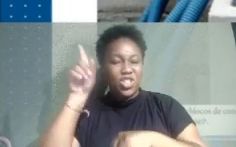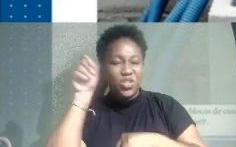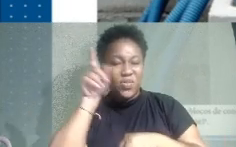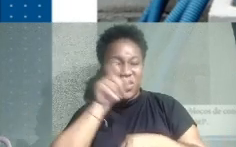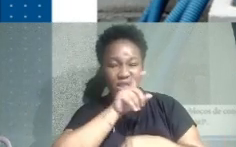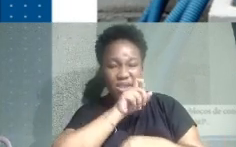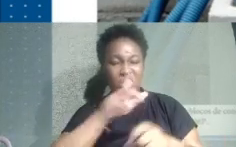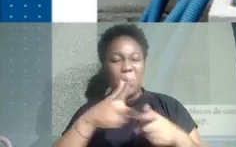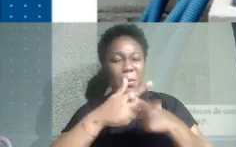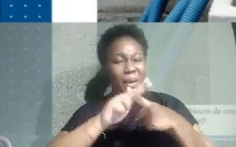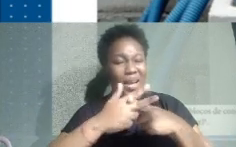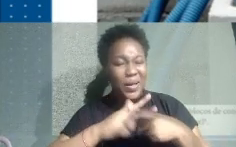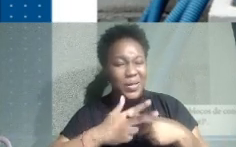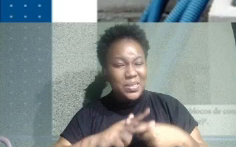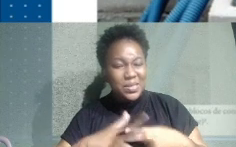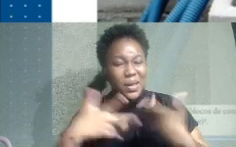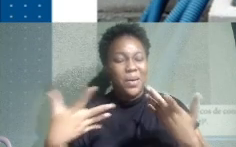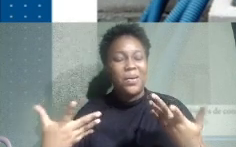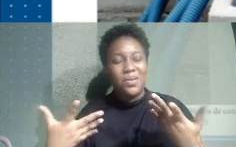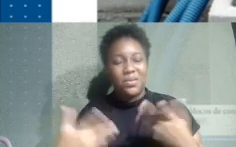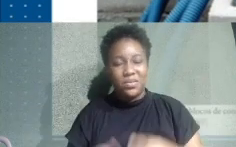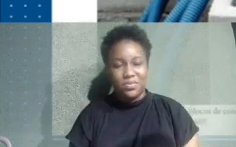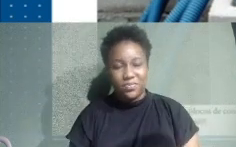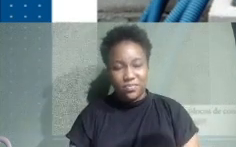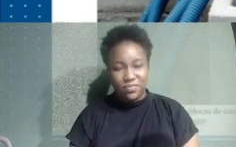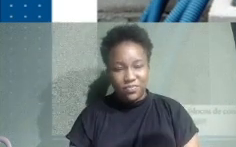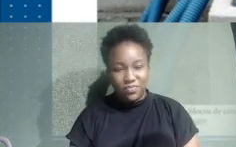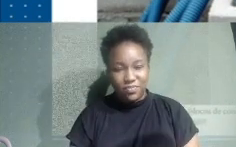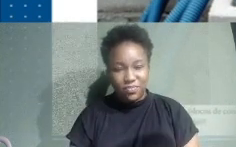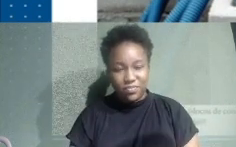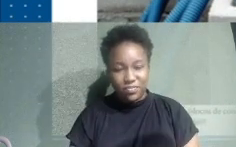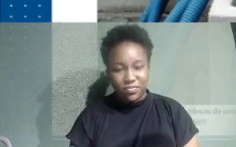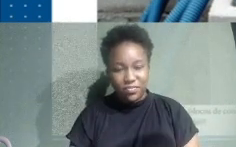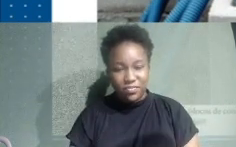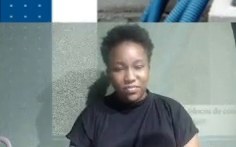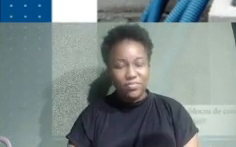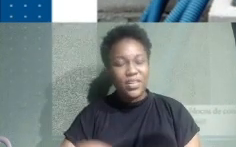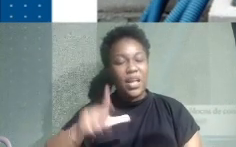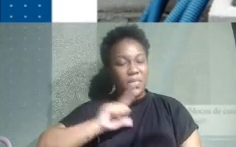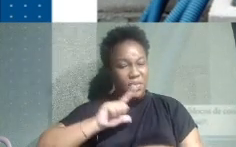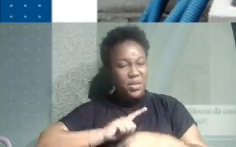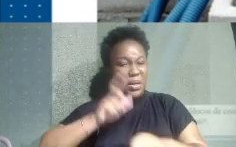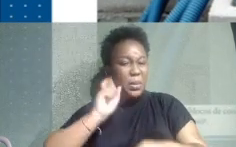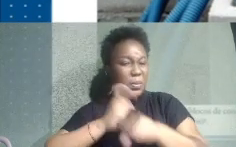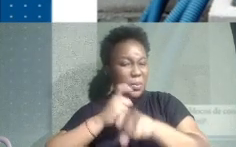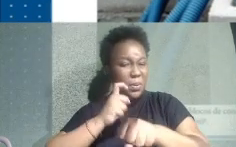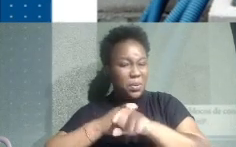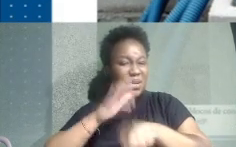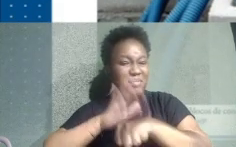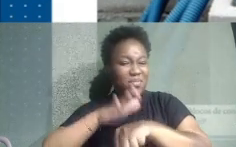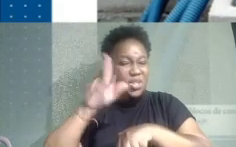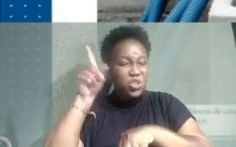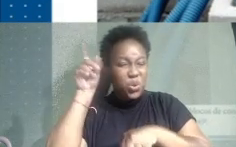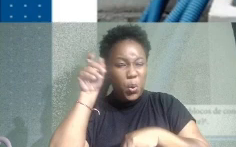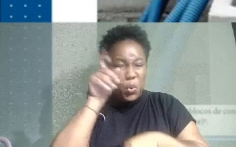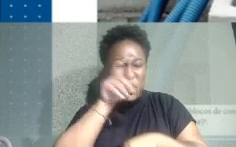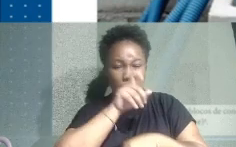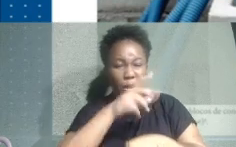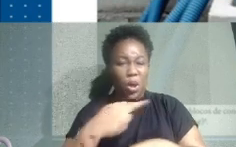não é verdade? Até porque é uma alvenaria com bloco de concreto, então é bem mais complicado. E eu não posso ter